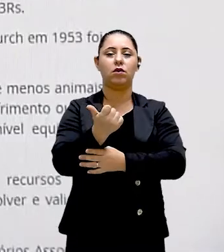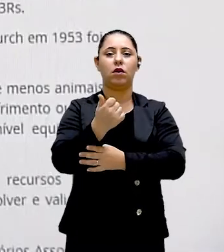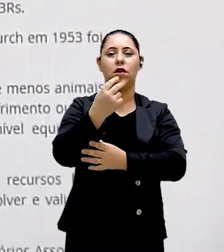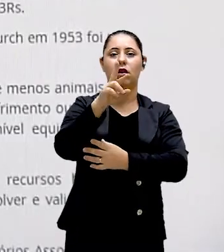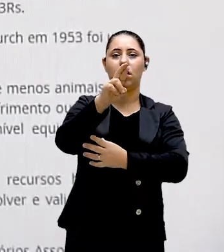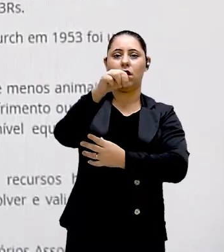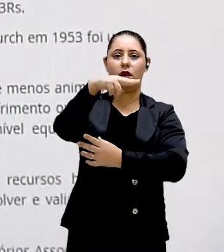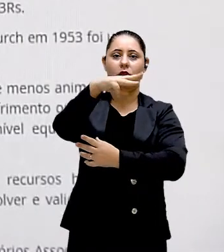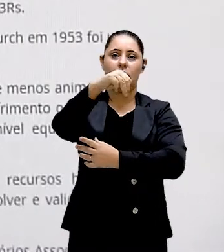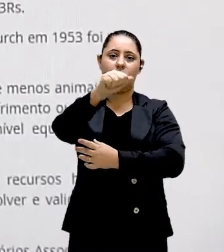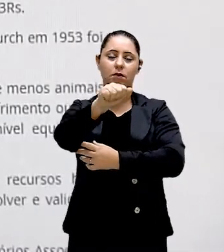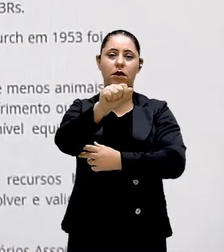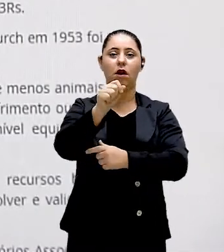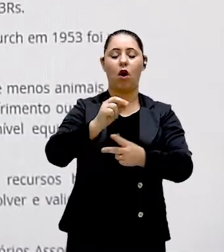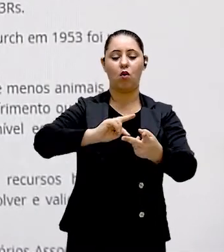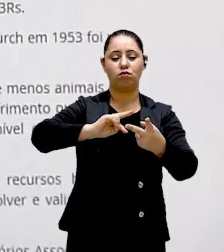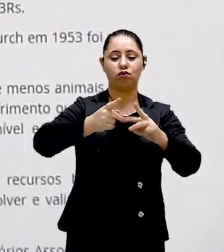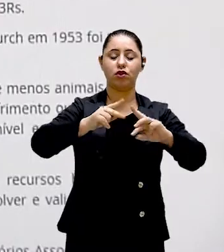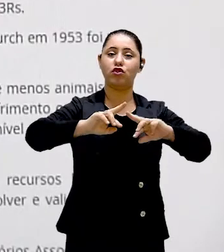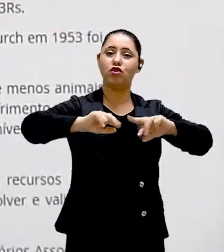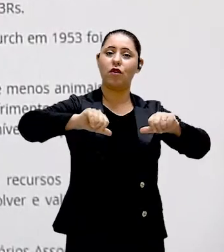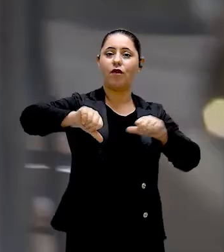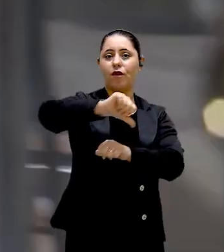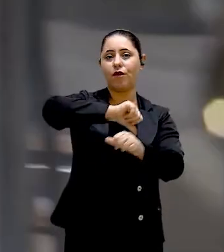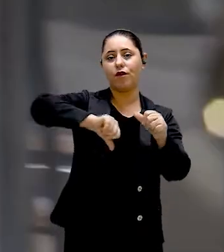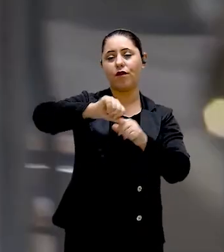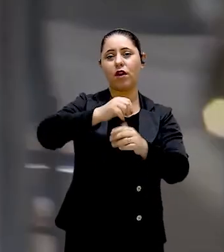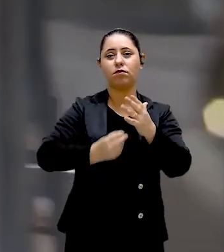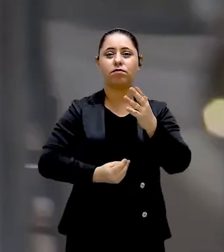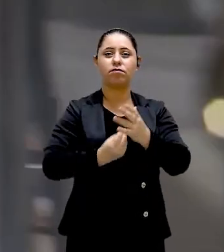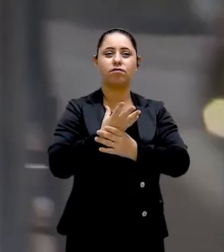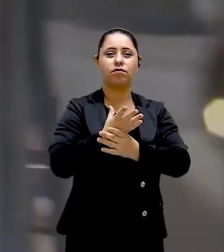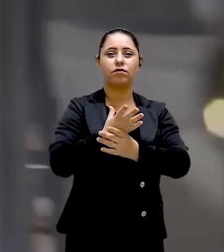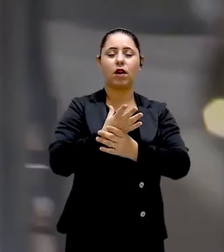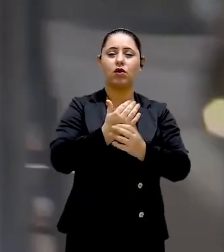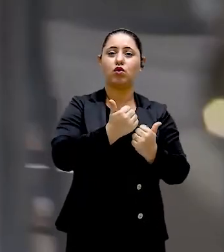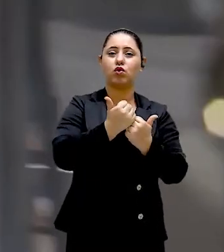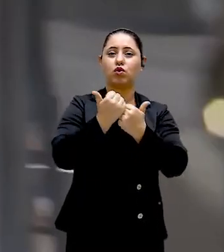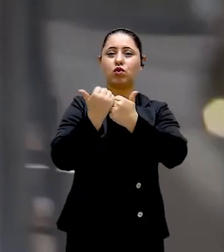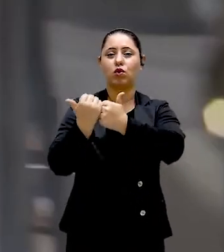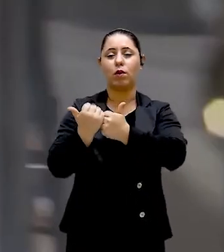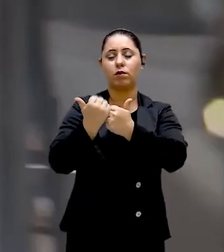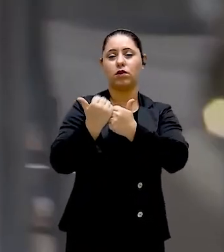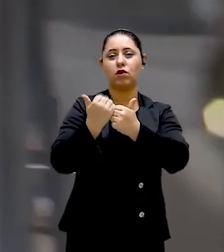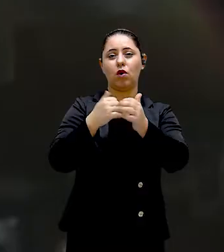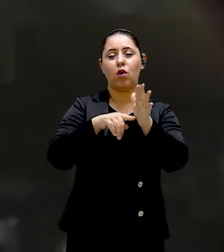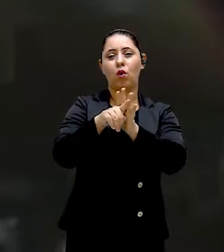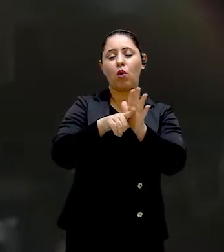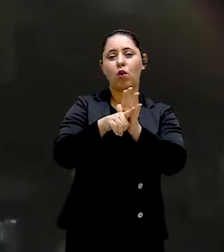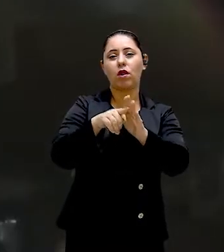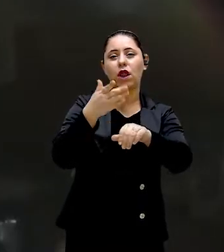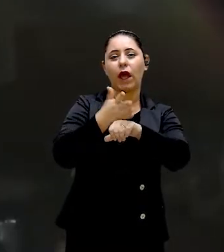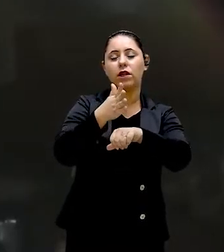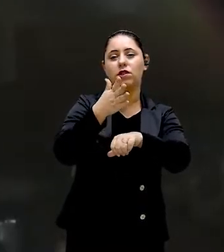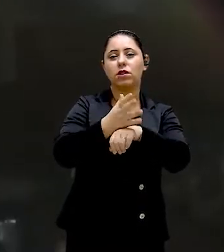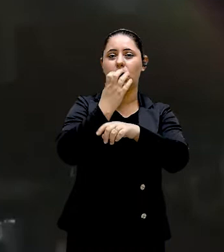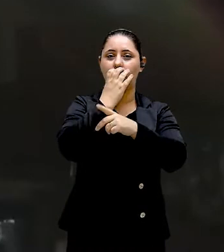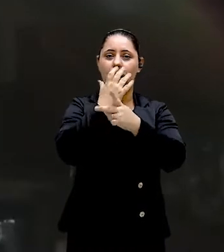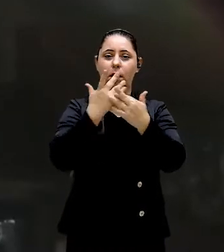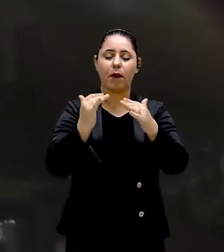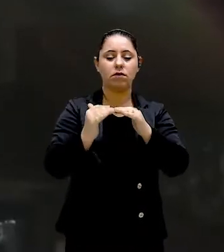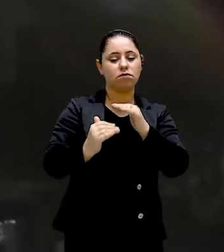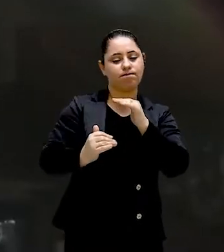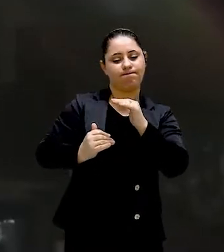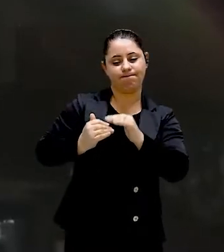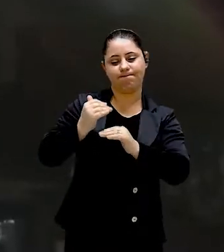métodos alternativos e o estabelecimento do processo de substituição dos testes em animais de forma progressiva e